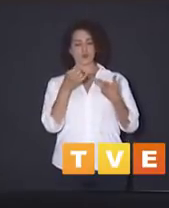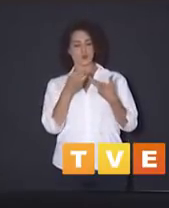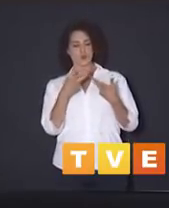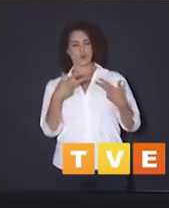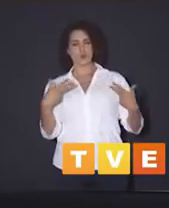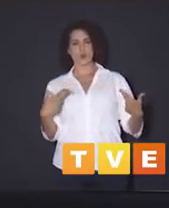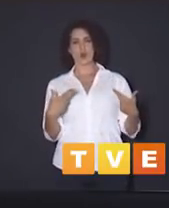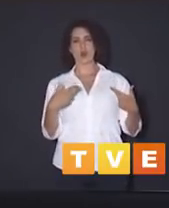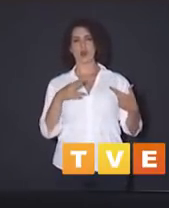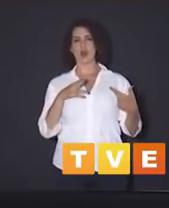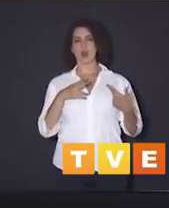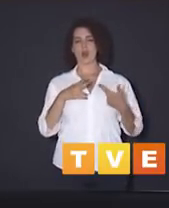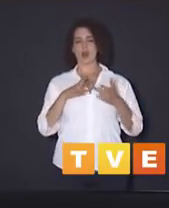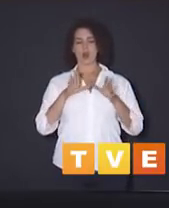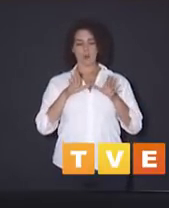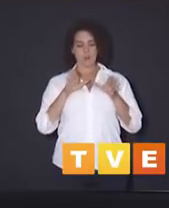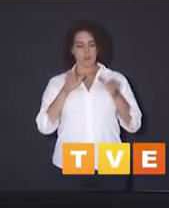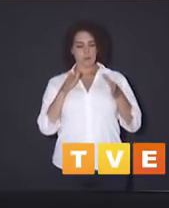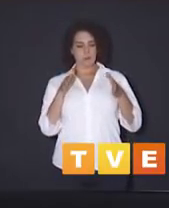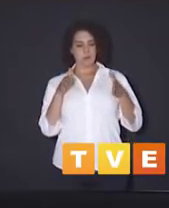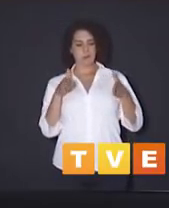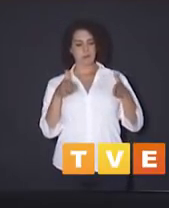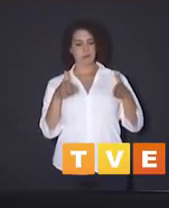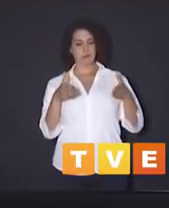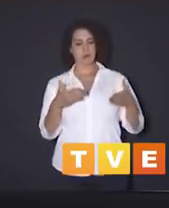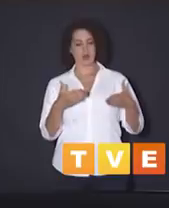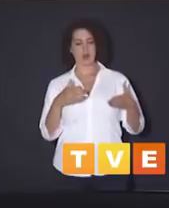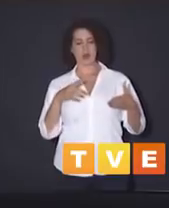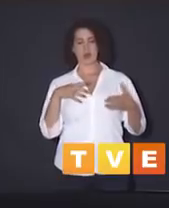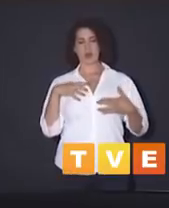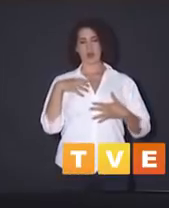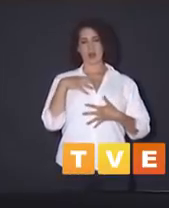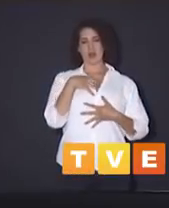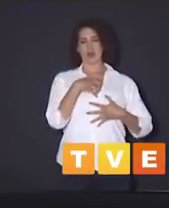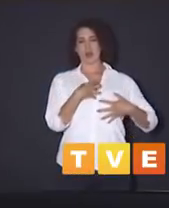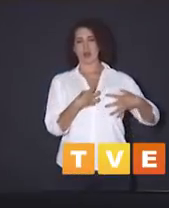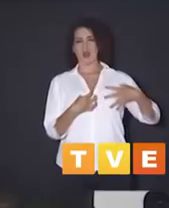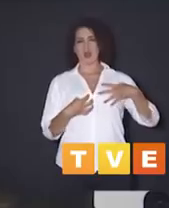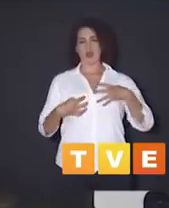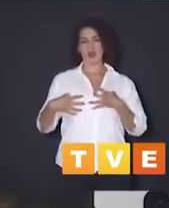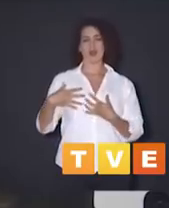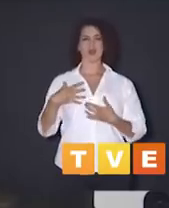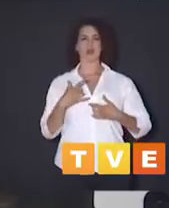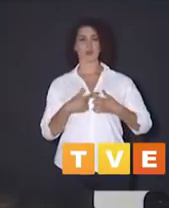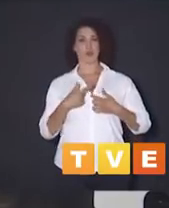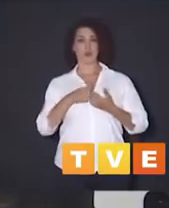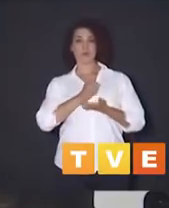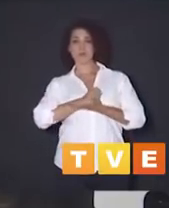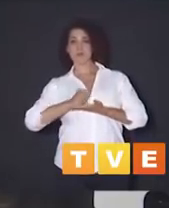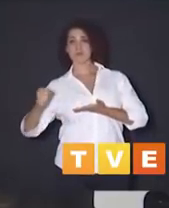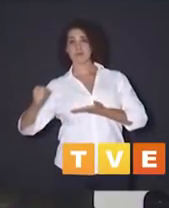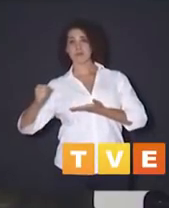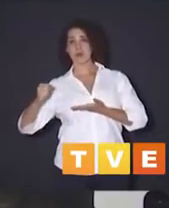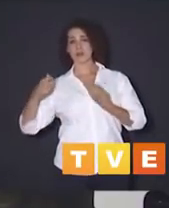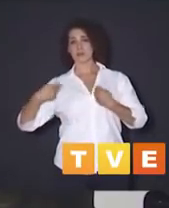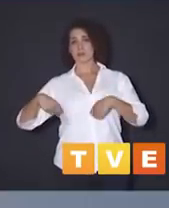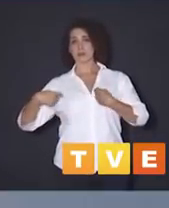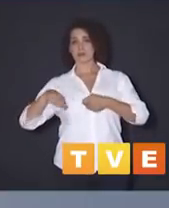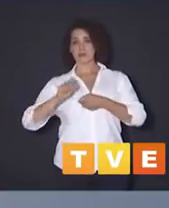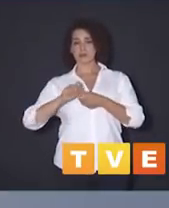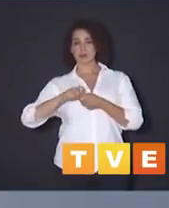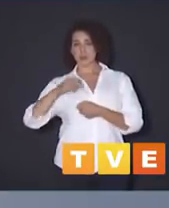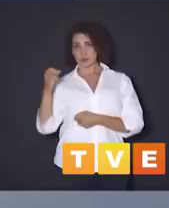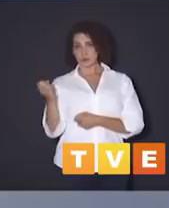coisas convergem e causa um desconforto porque já foram e precisa se criar um novo né